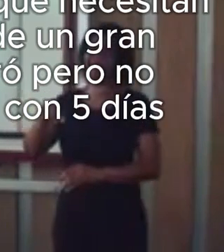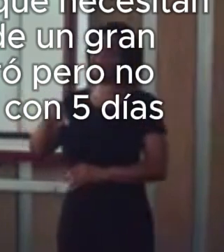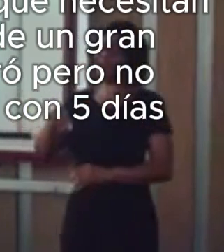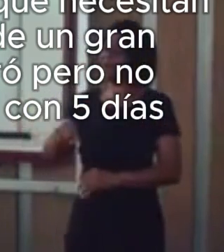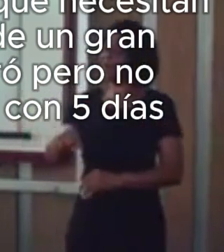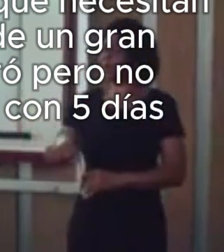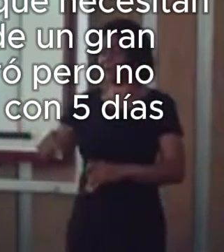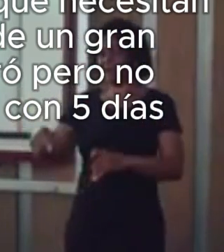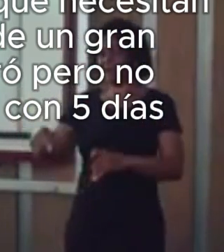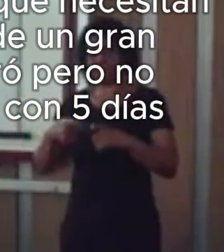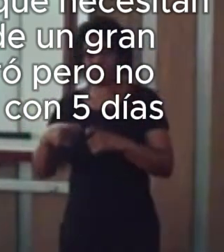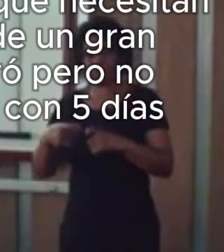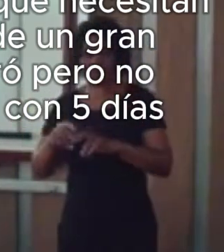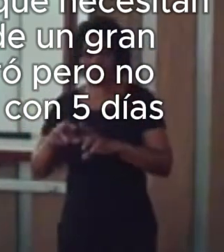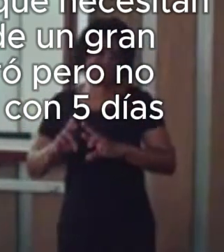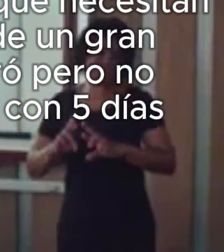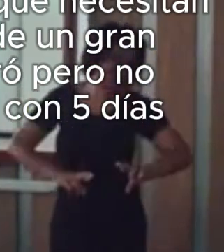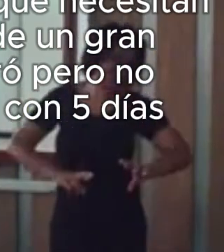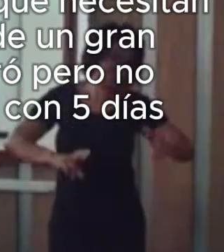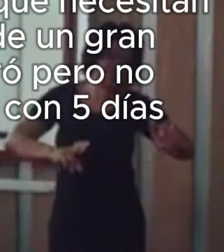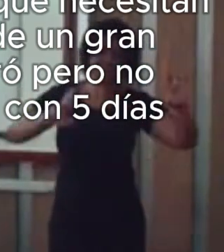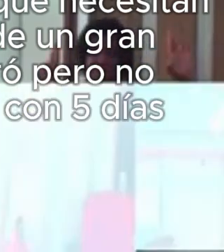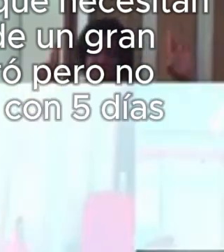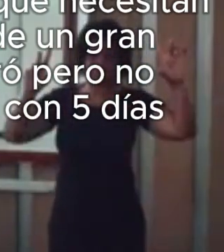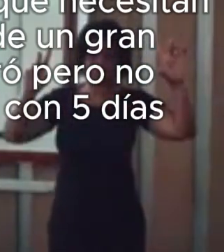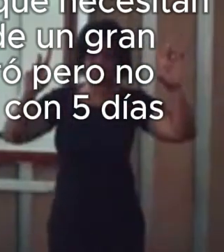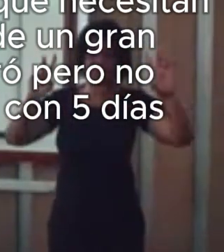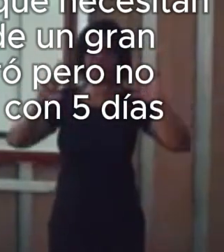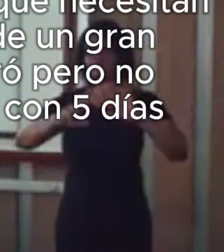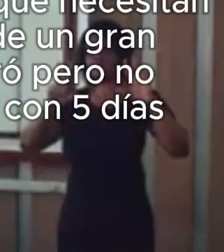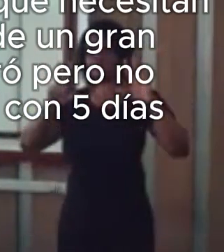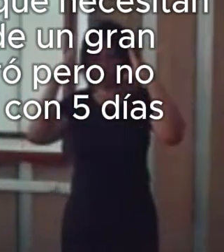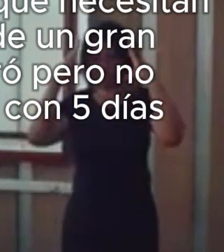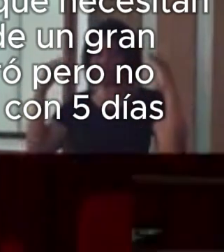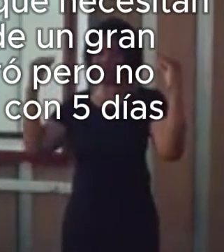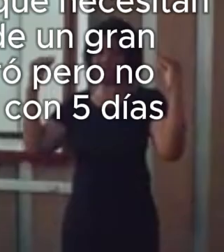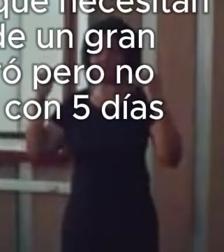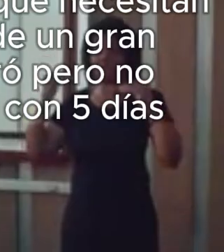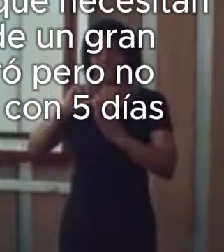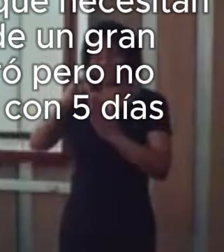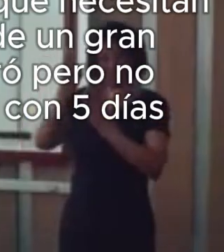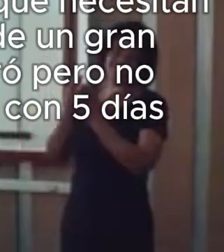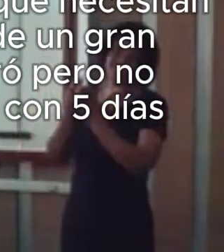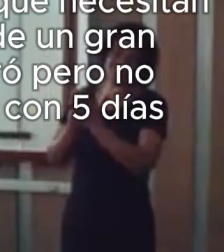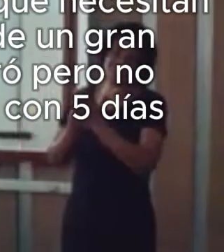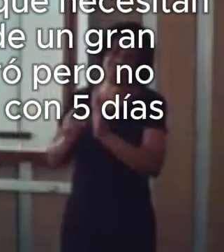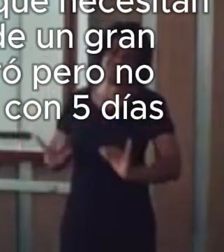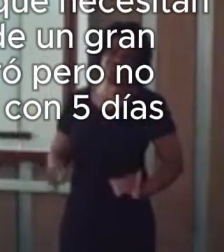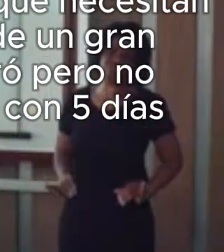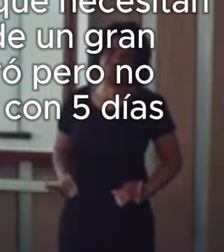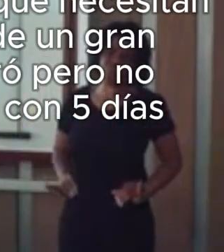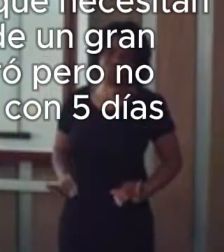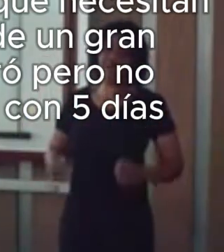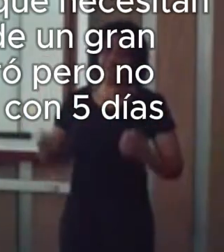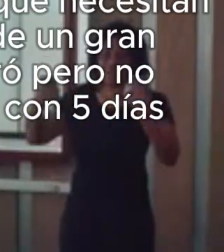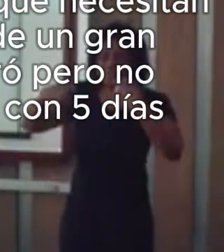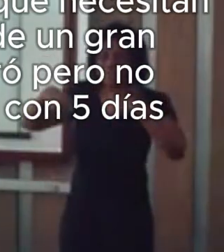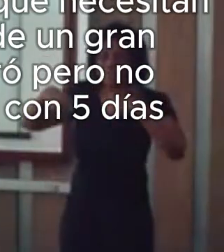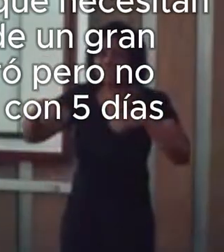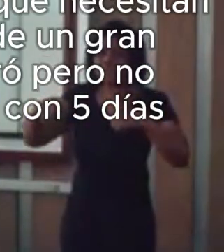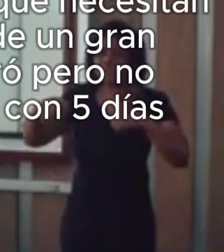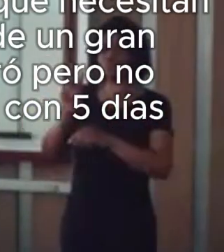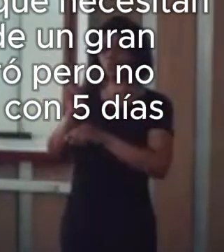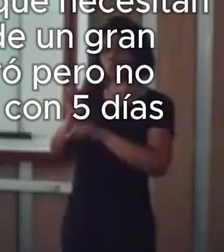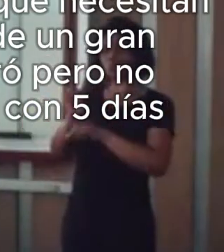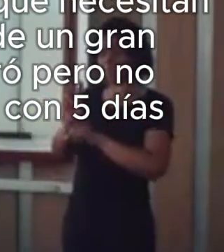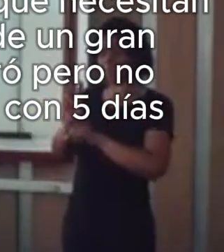muito diferente, o cuidado da enfermaria é muito diferente. Então, esses pacientes eles são muito vulneráveis, né? Então, eles precisam de um cuidado